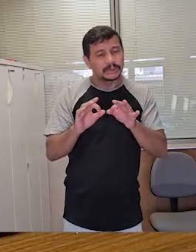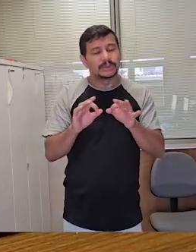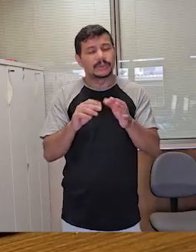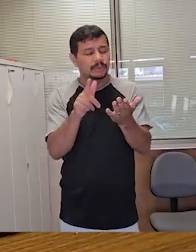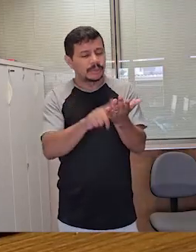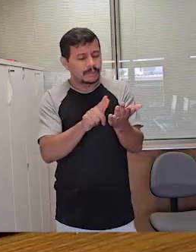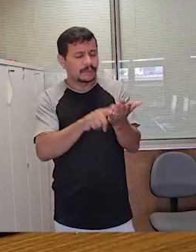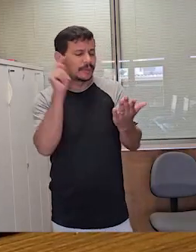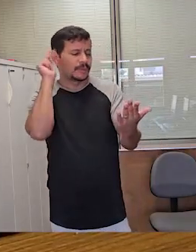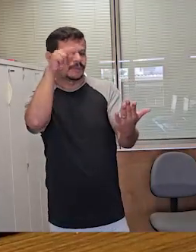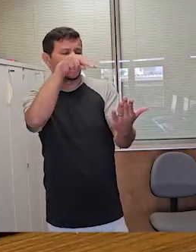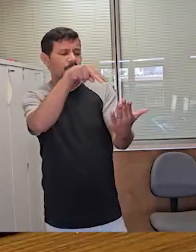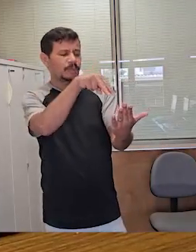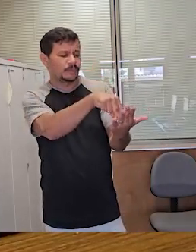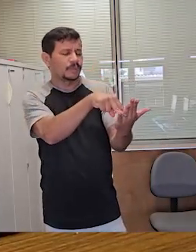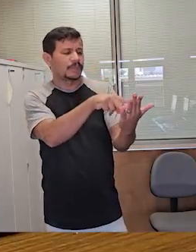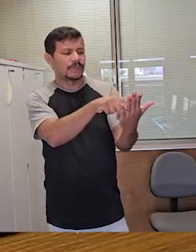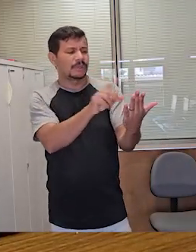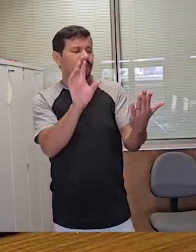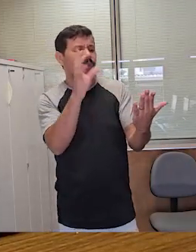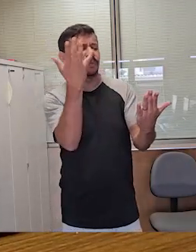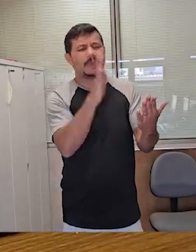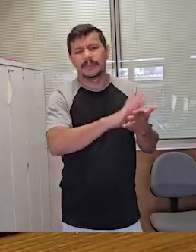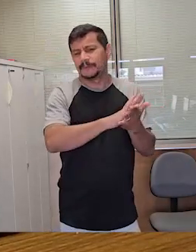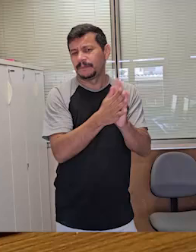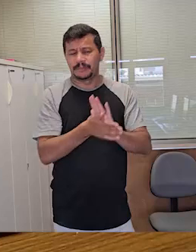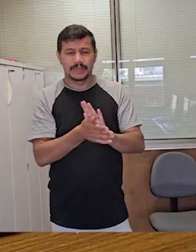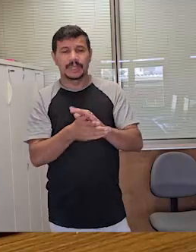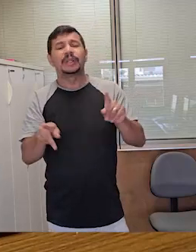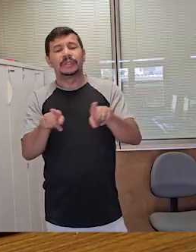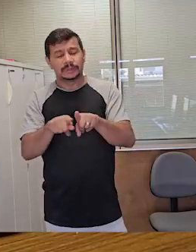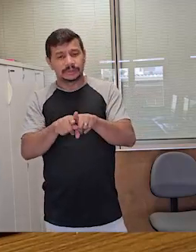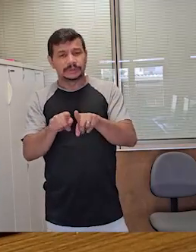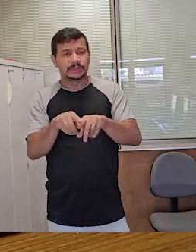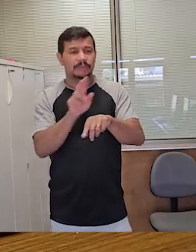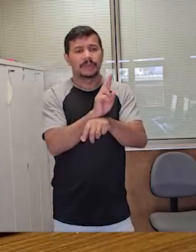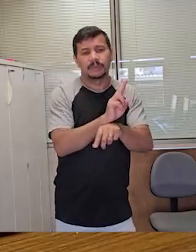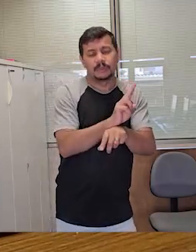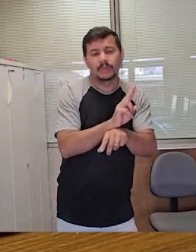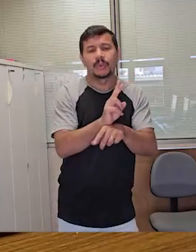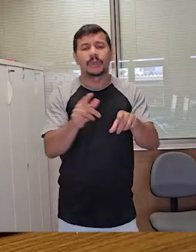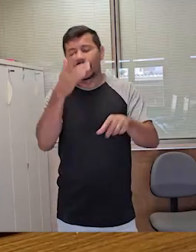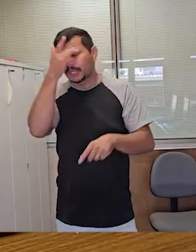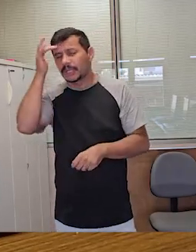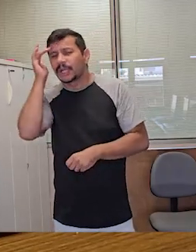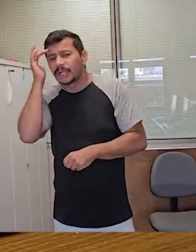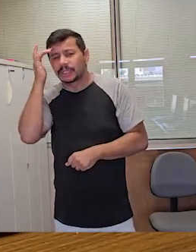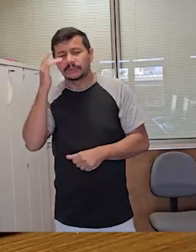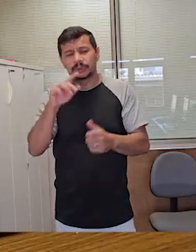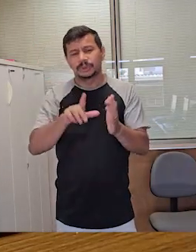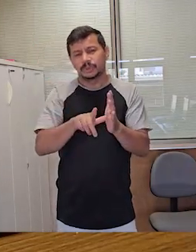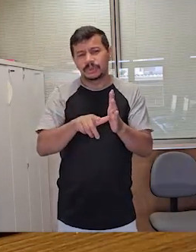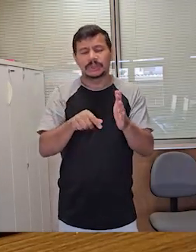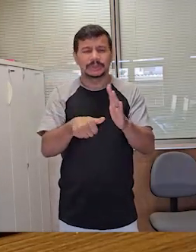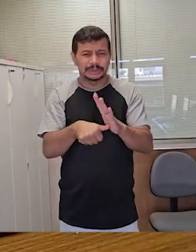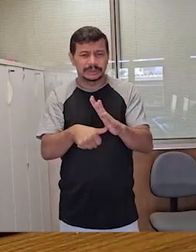não deixar que aconteça o acidente, mas ele tem um outro papel também de cuidar das pessoas. Quer dizer, ocorreu o acidente, vai